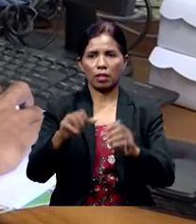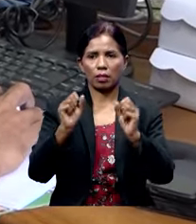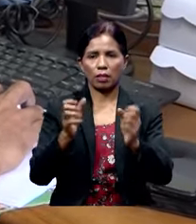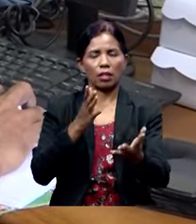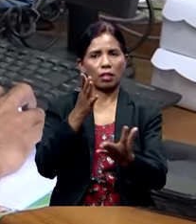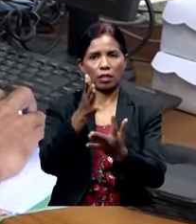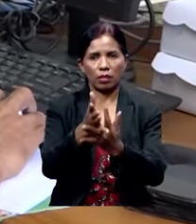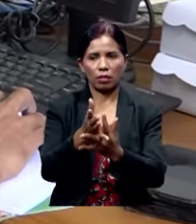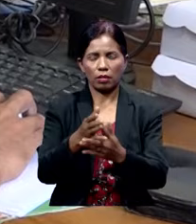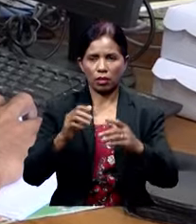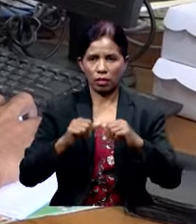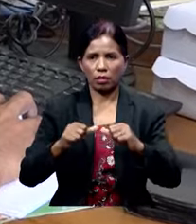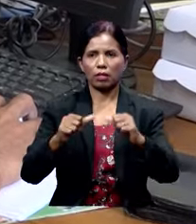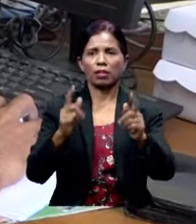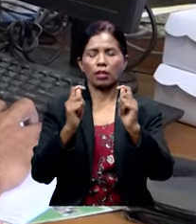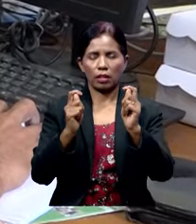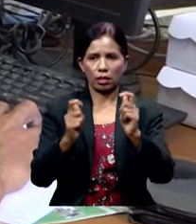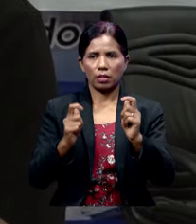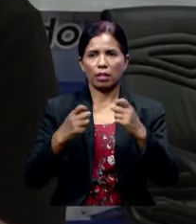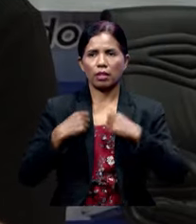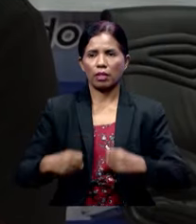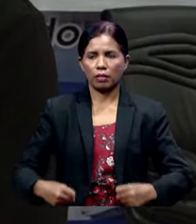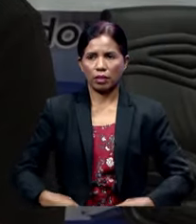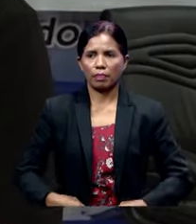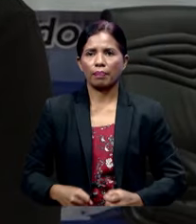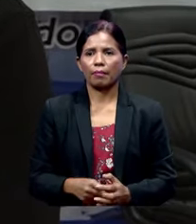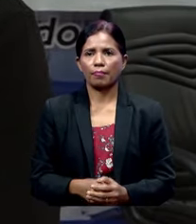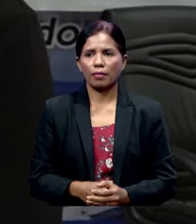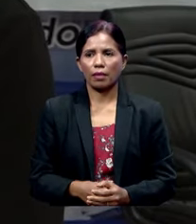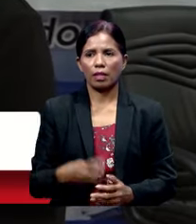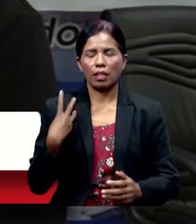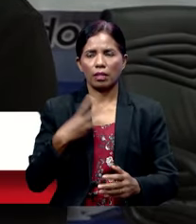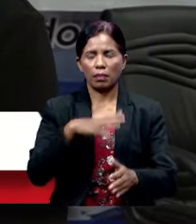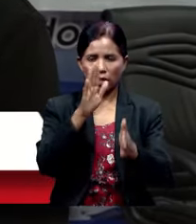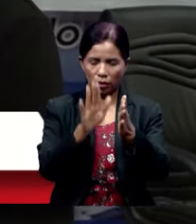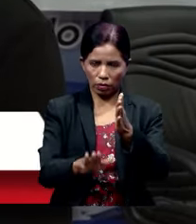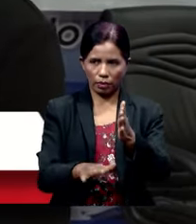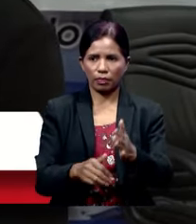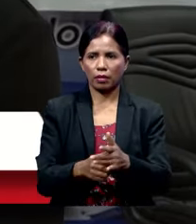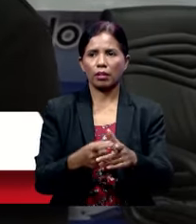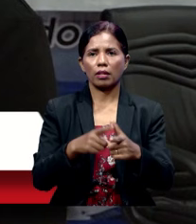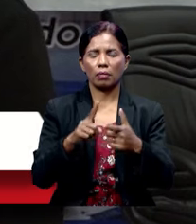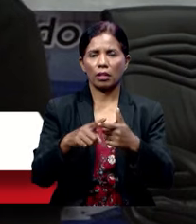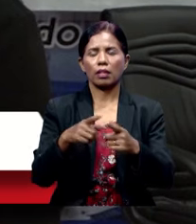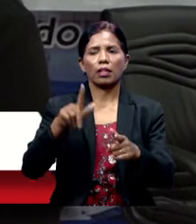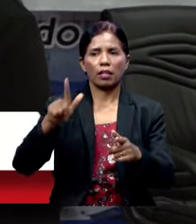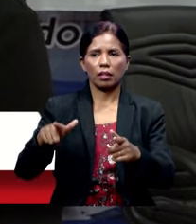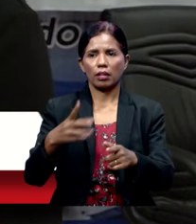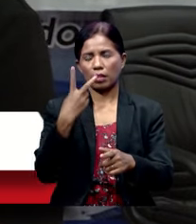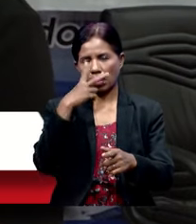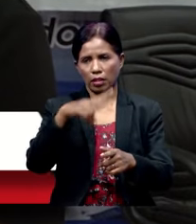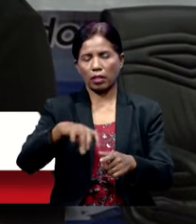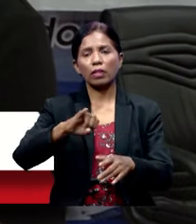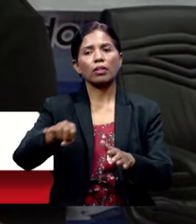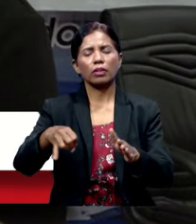acesso, nune se continua teste saude. E número sira nene, potência bele tuntan. Depende o sida painel juri. Hanesa